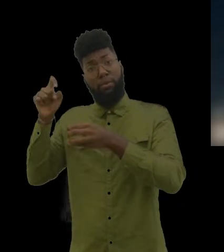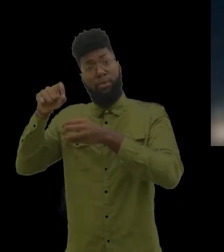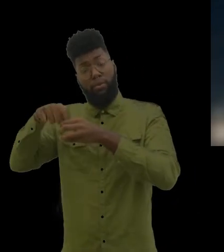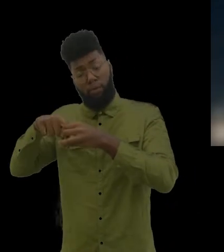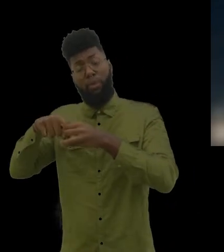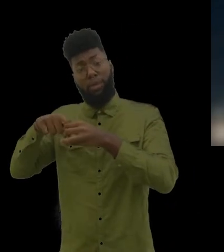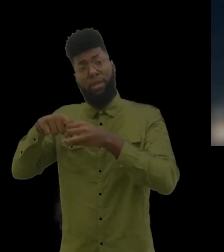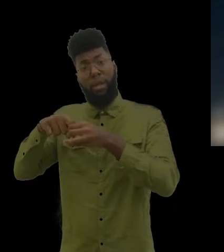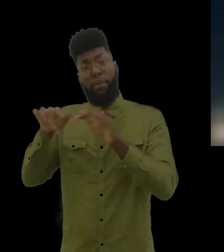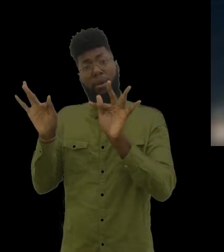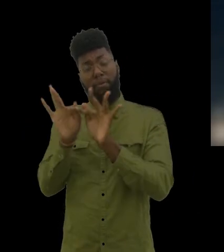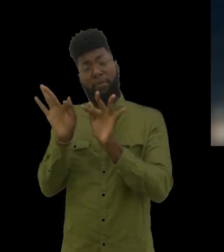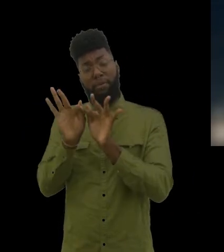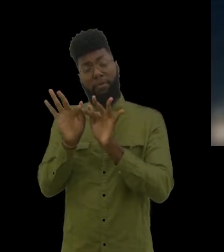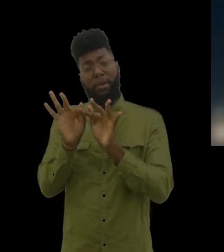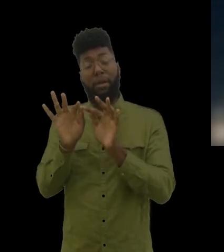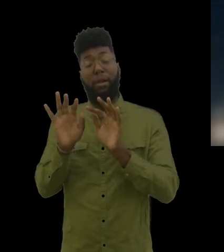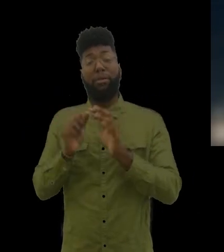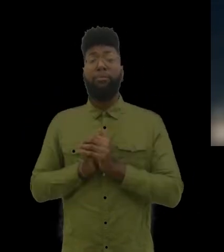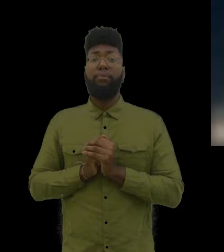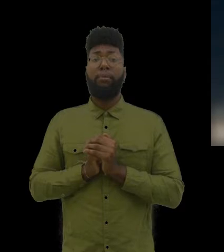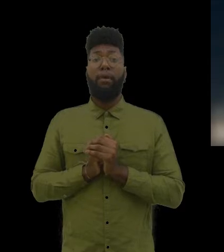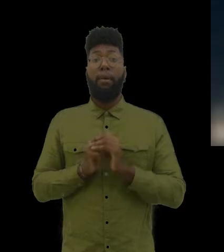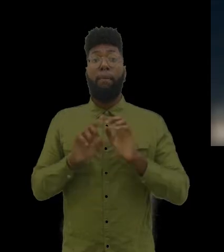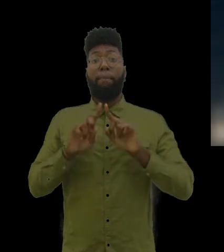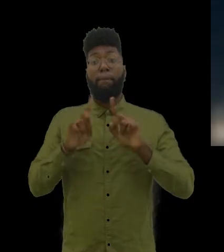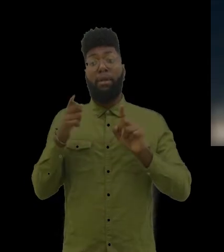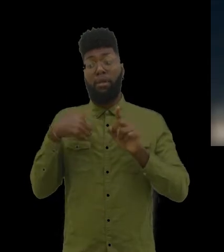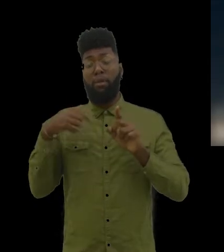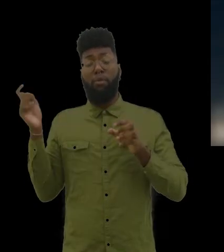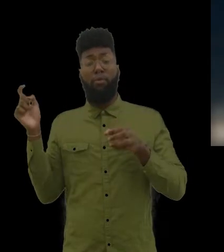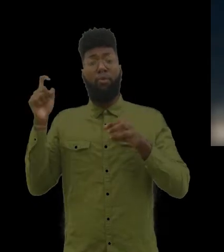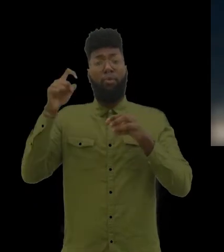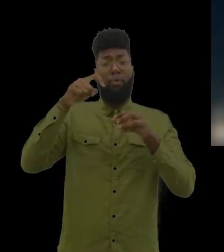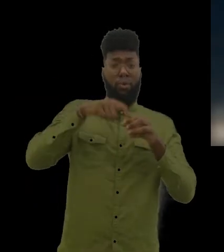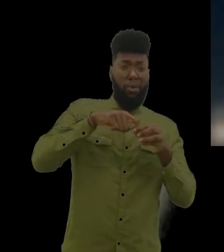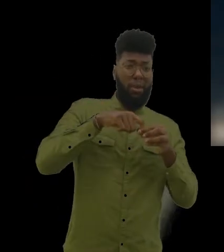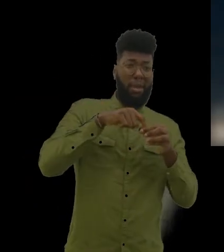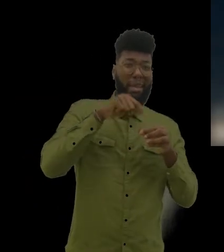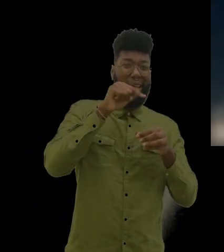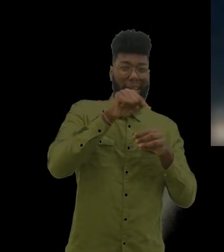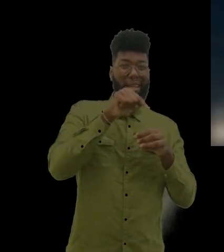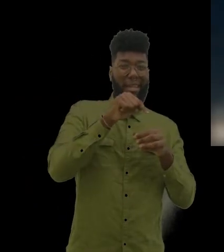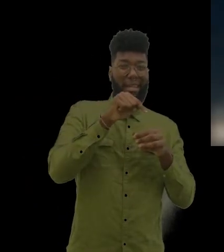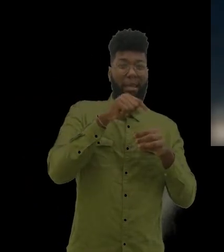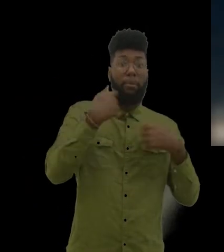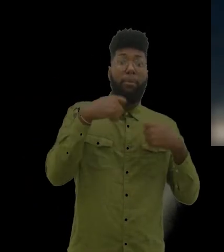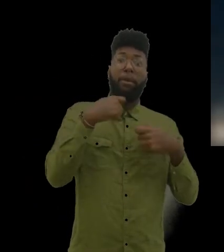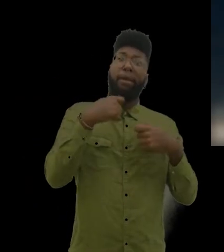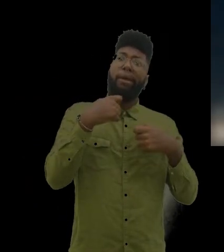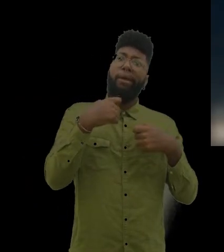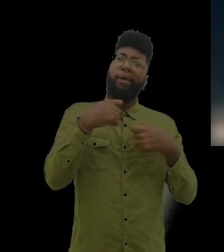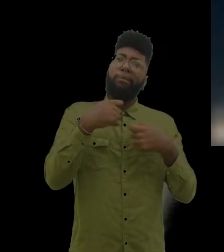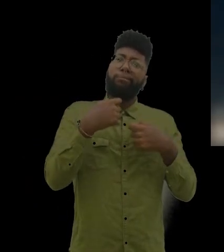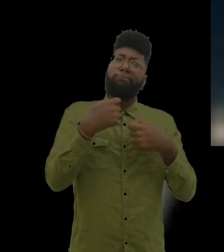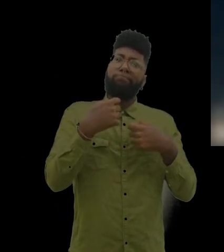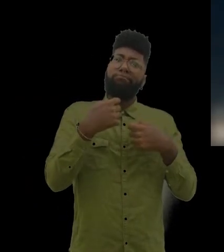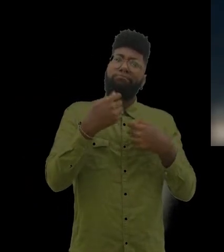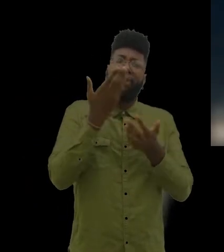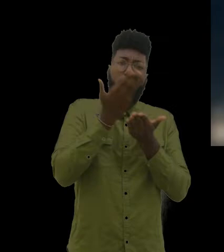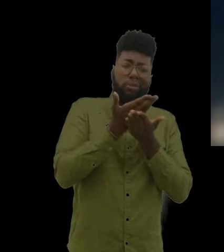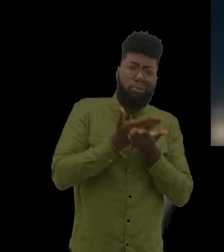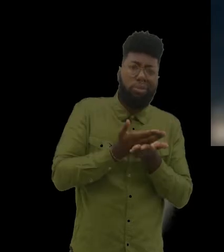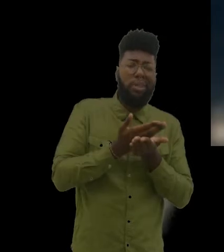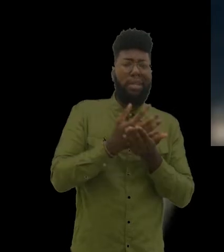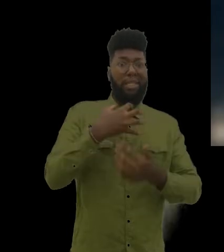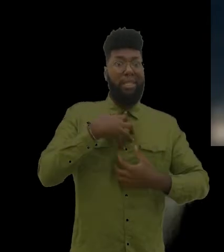UX porque eu senti que ainda havia necessidade de estudar, né? Porque a gente pensa, bom, não preciso mais,